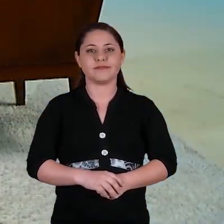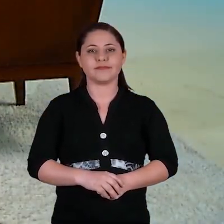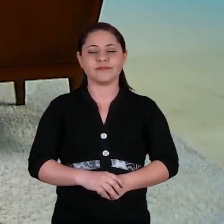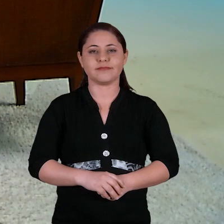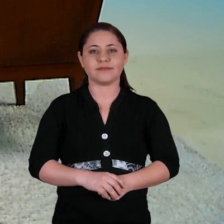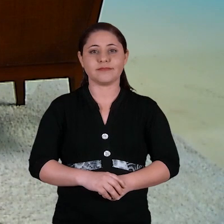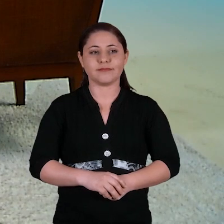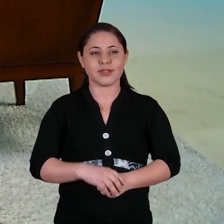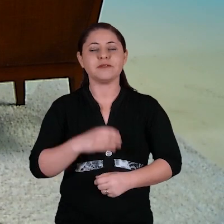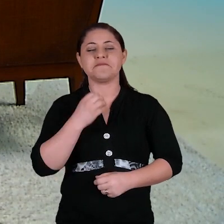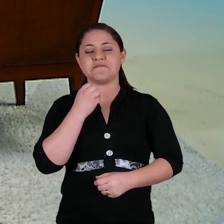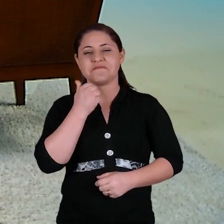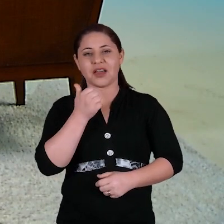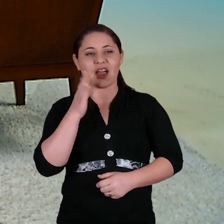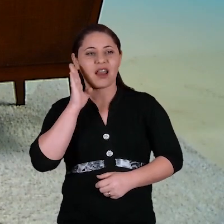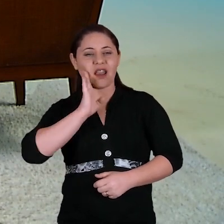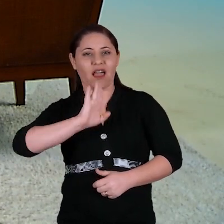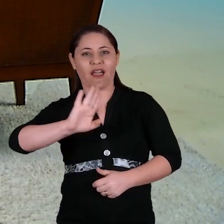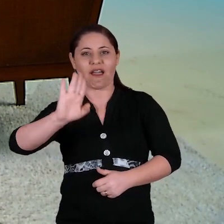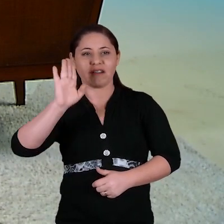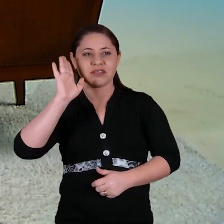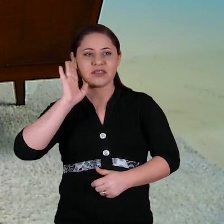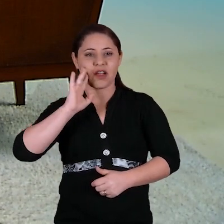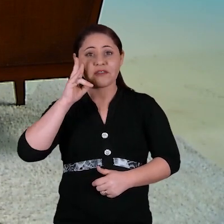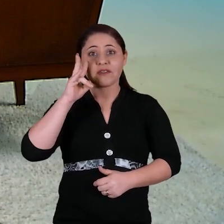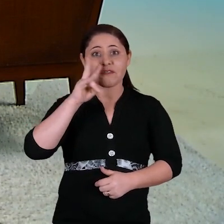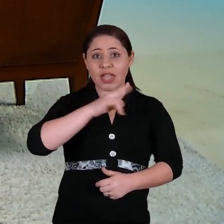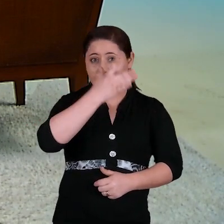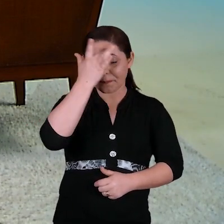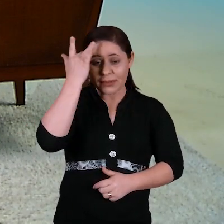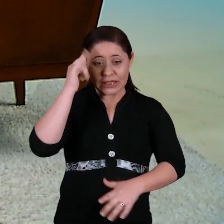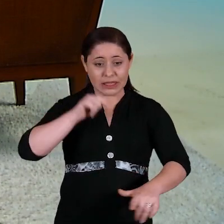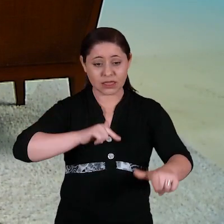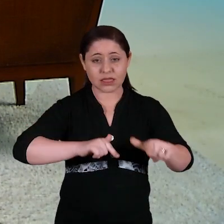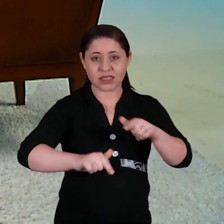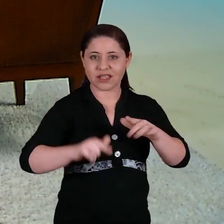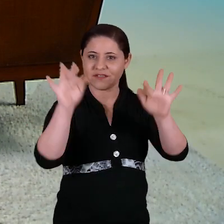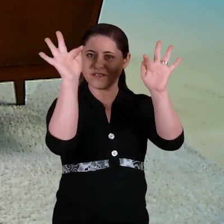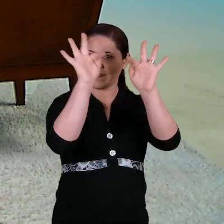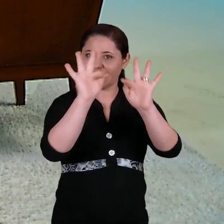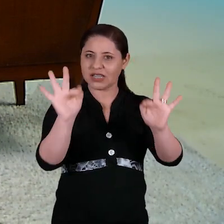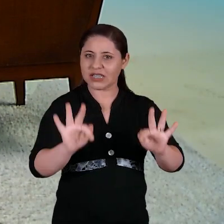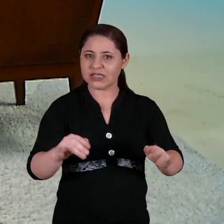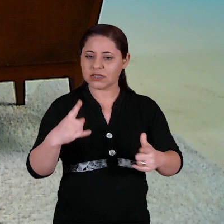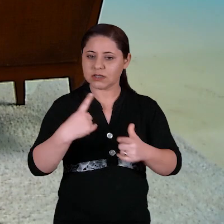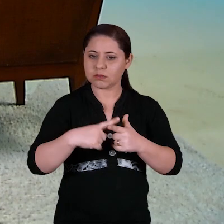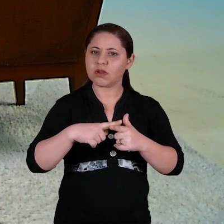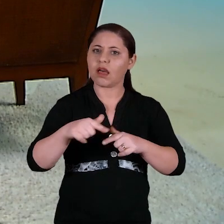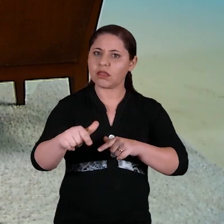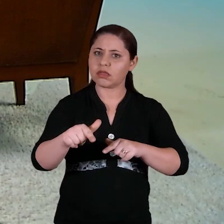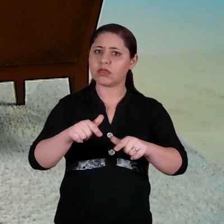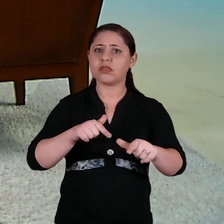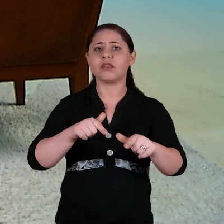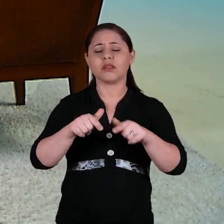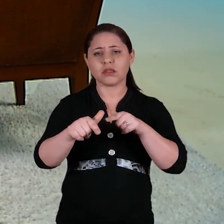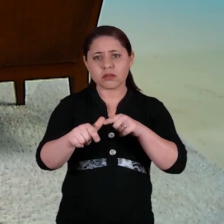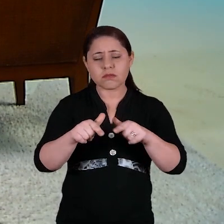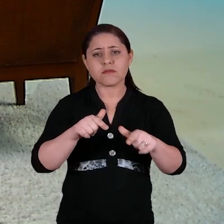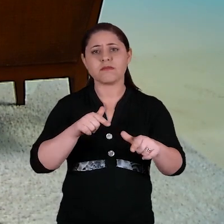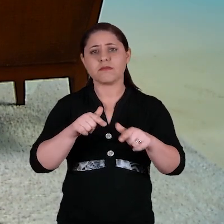Bom, muito bacana, né? A gente observa os funcionários felizes, né? Realizados por estarem desempenhando uma